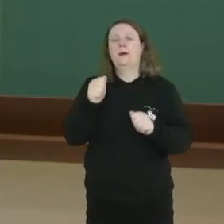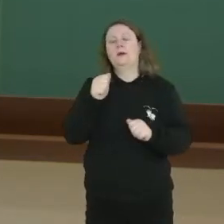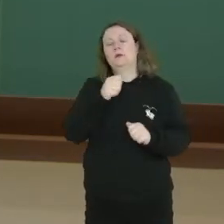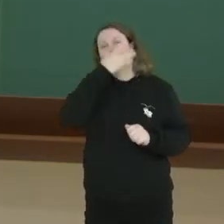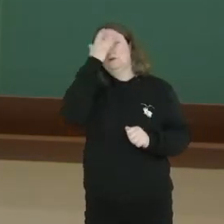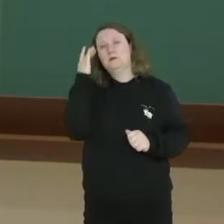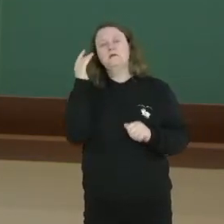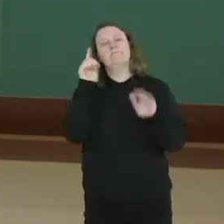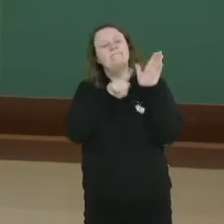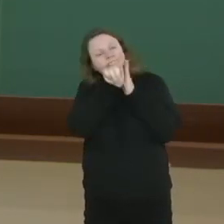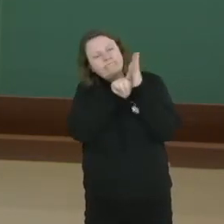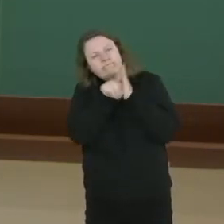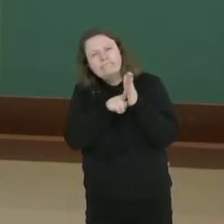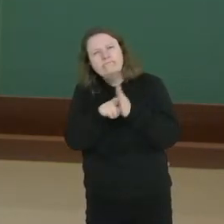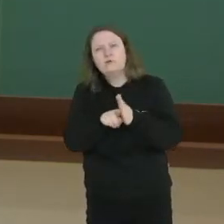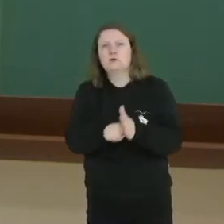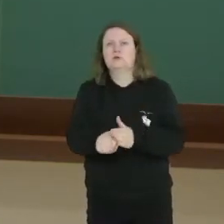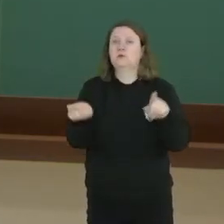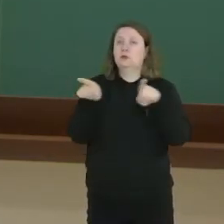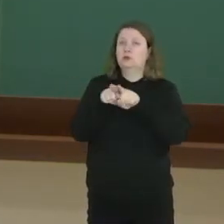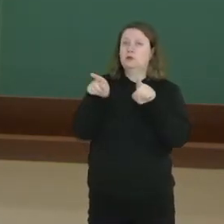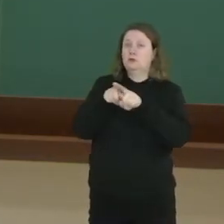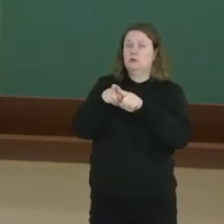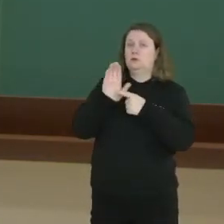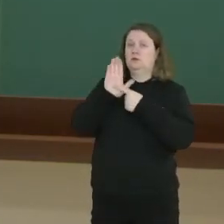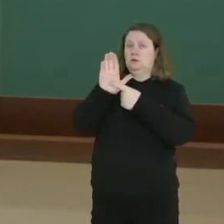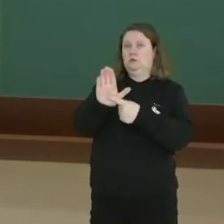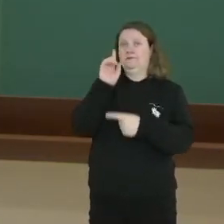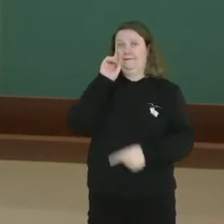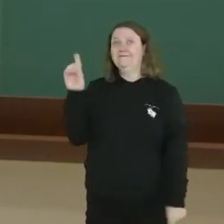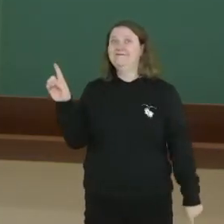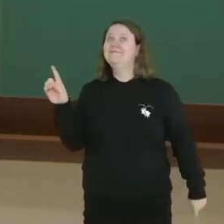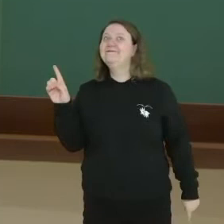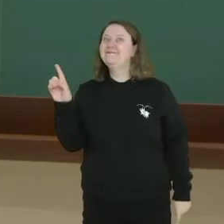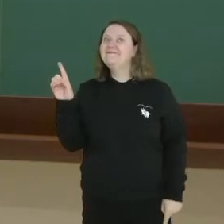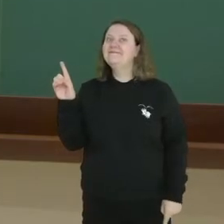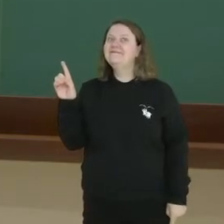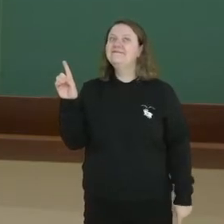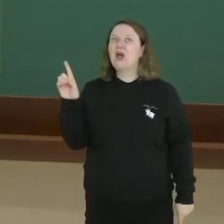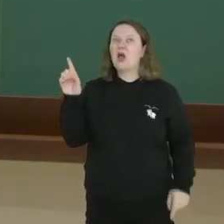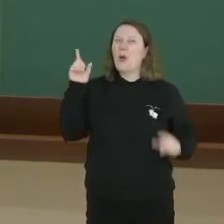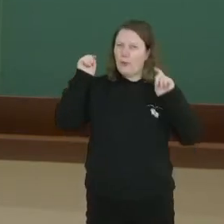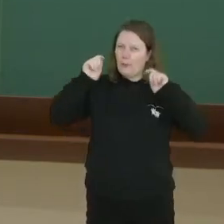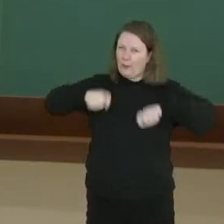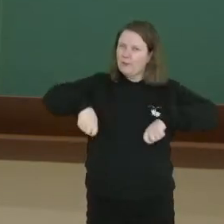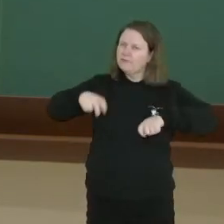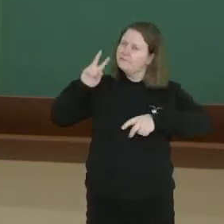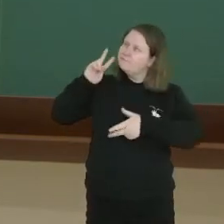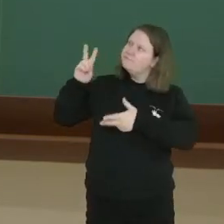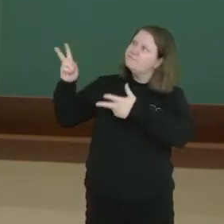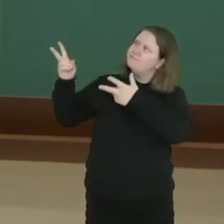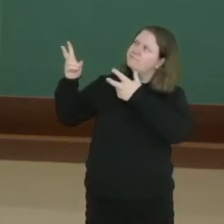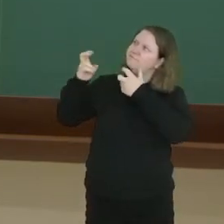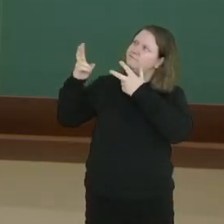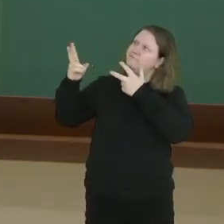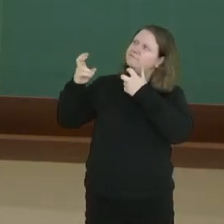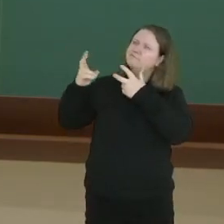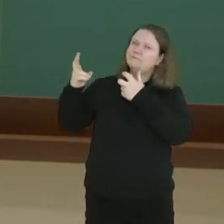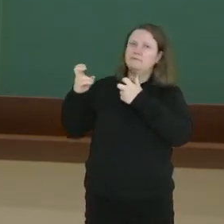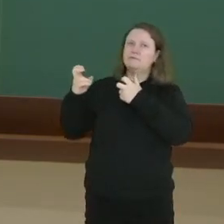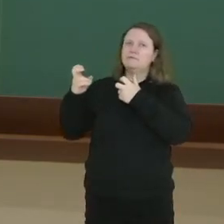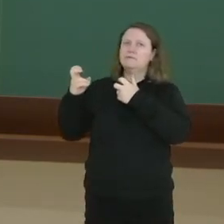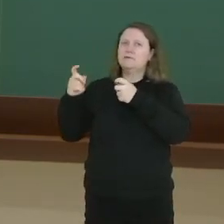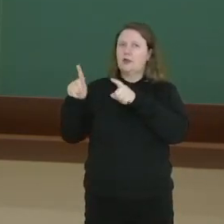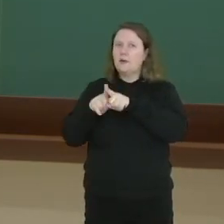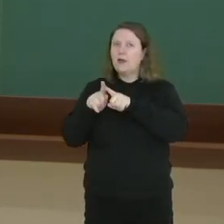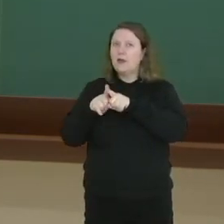olha, estão vendo a presença do triângulo retângulo aqui? Enxergou a presença de um triângulo retângulo aqui